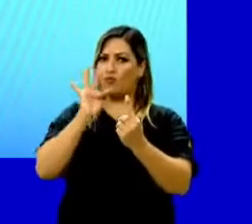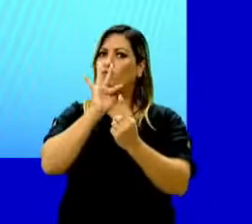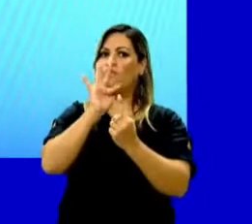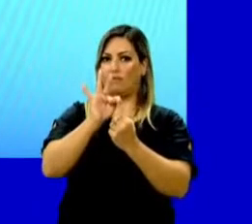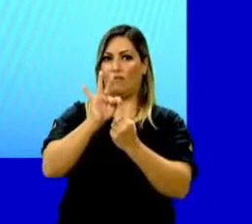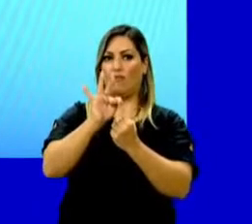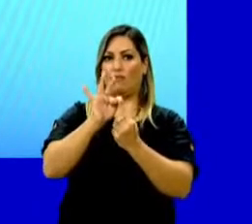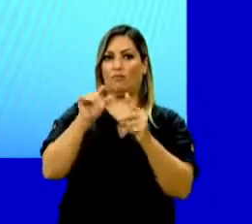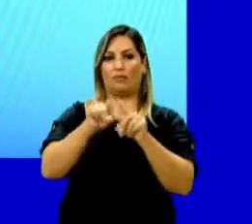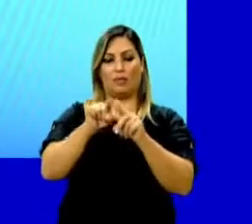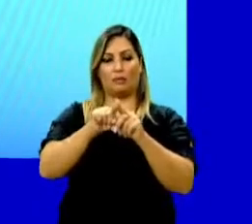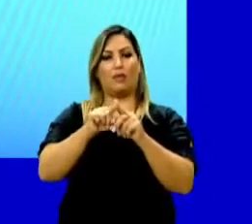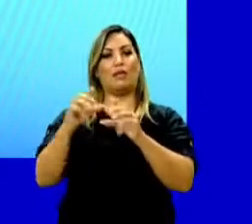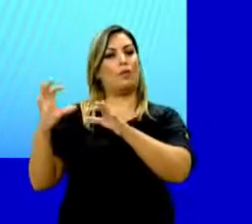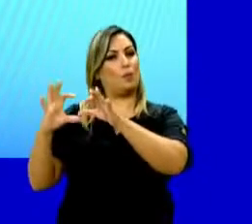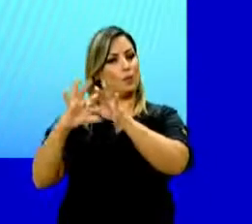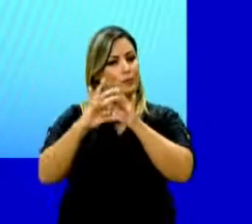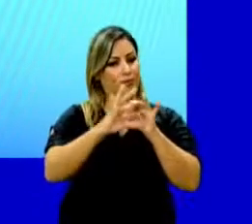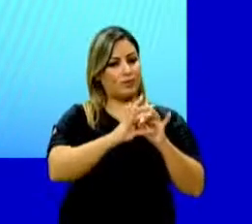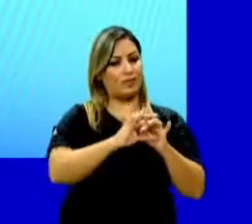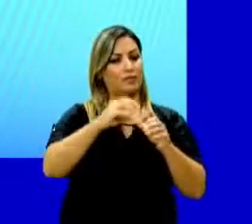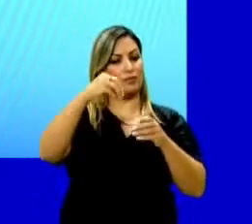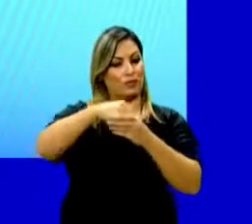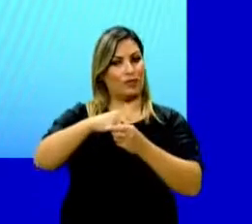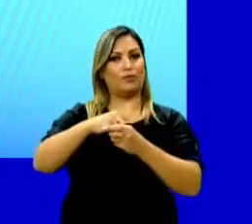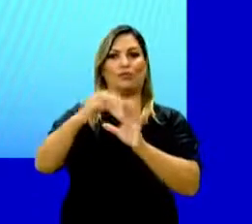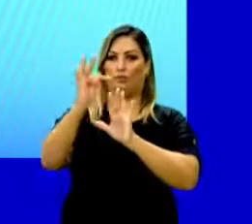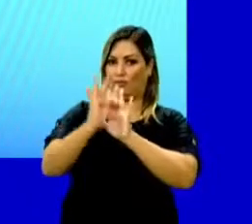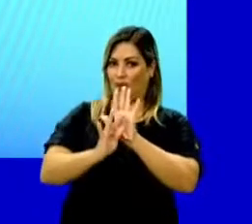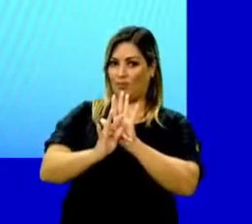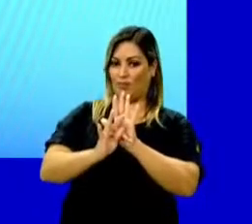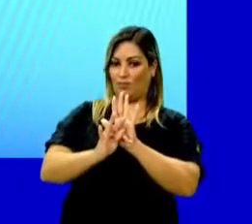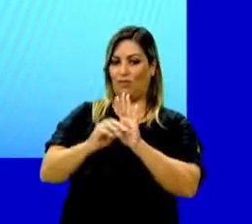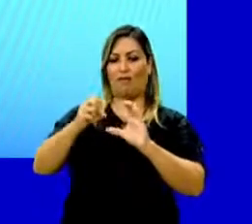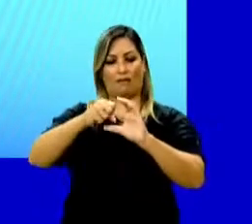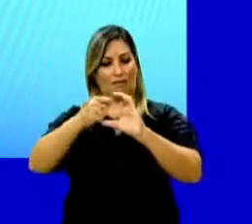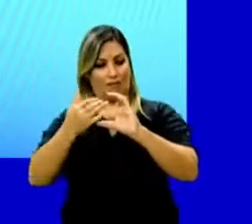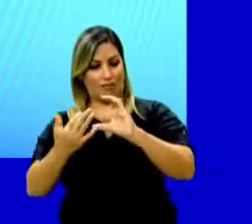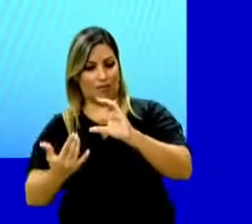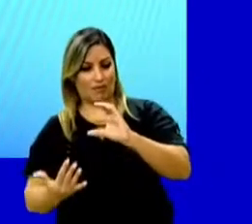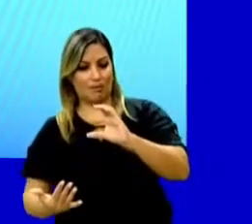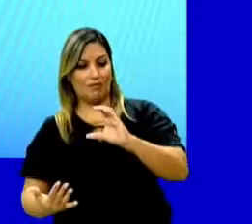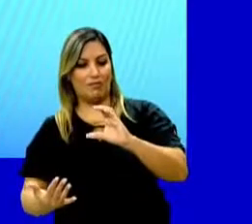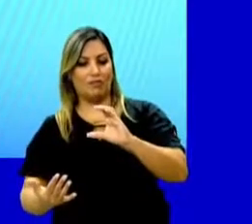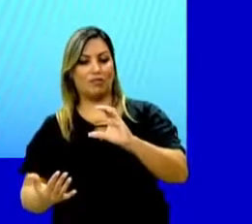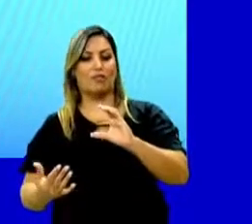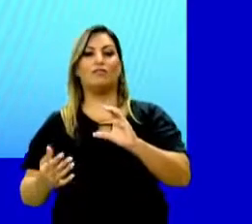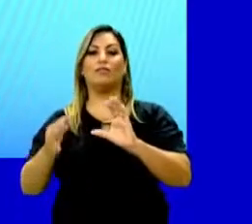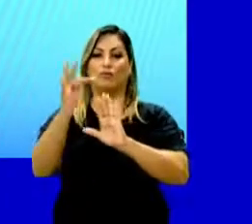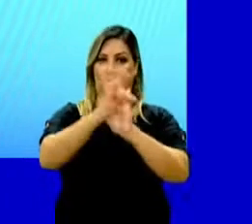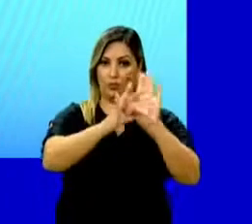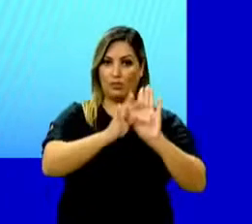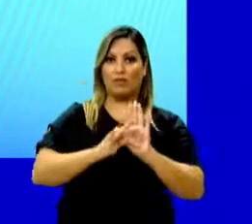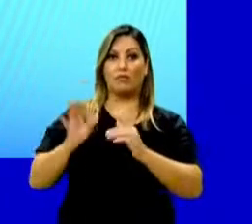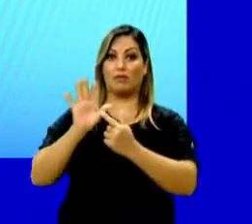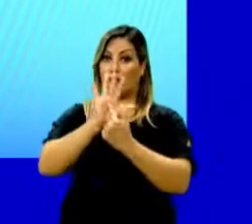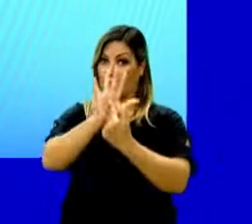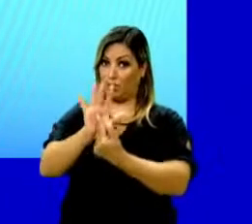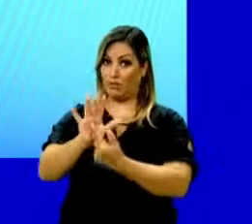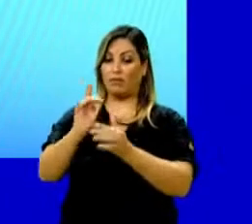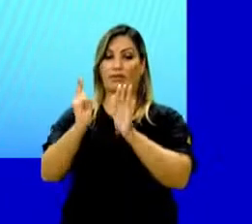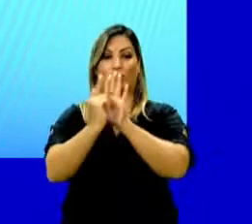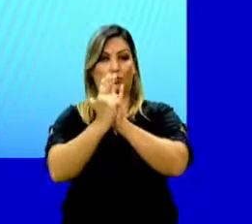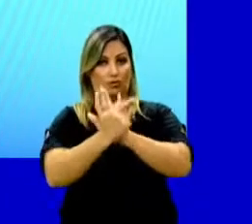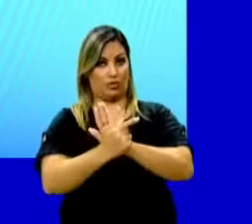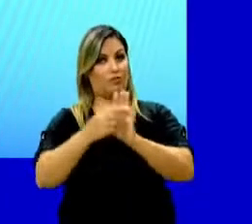função e no contexto do texto. São características dos textos que determinam o